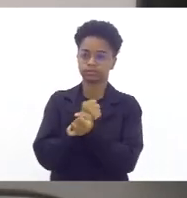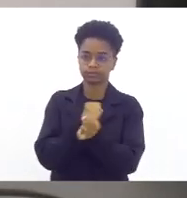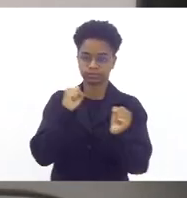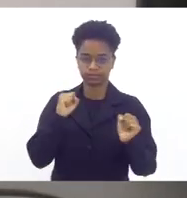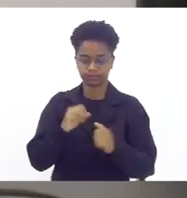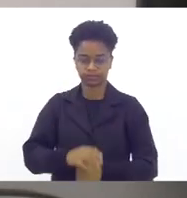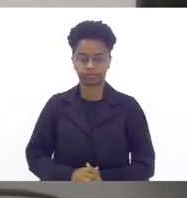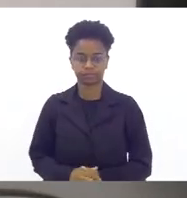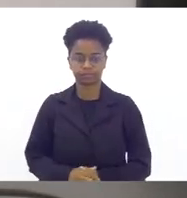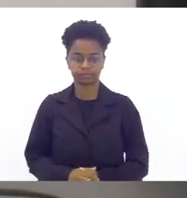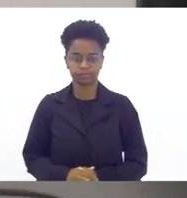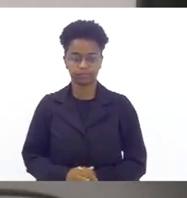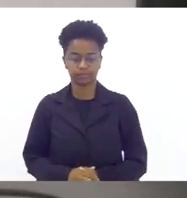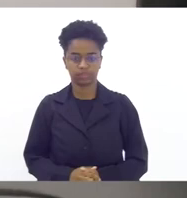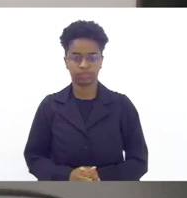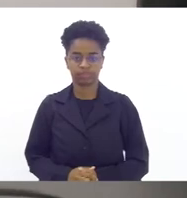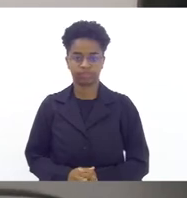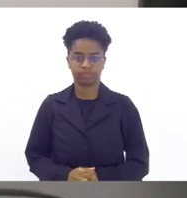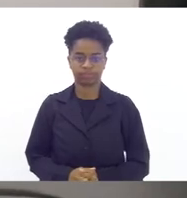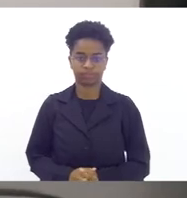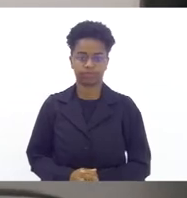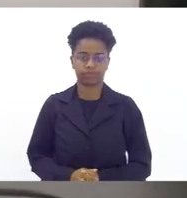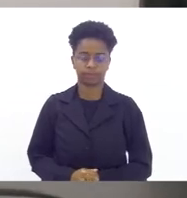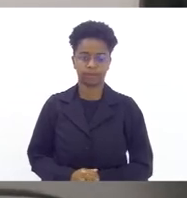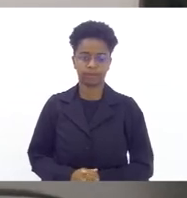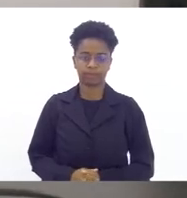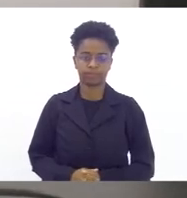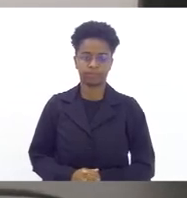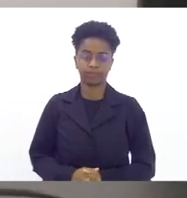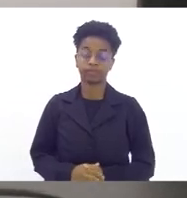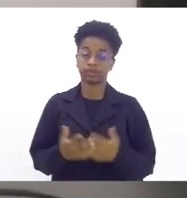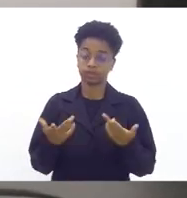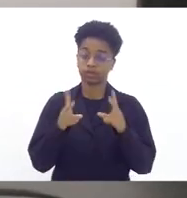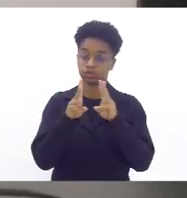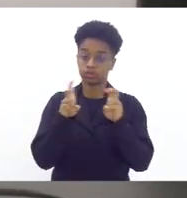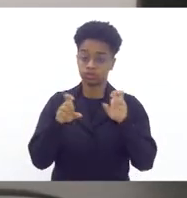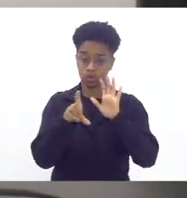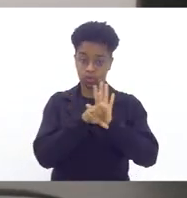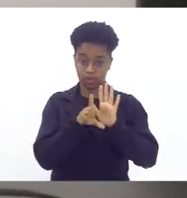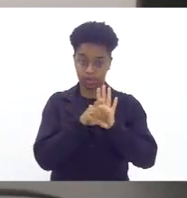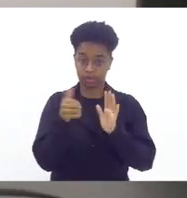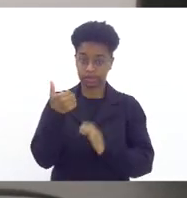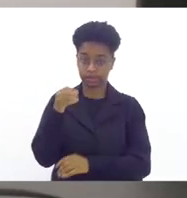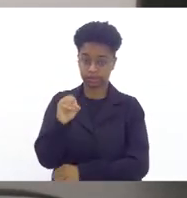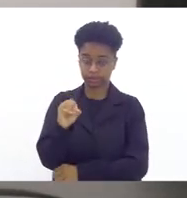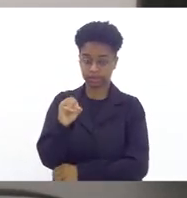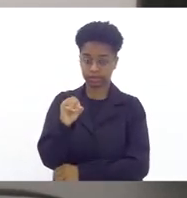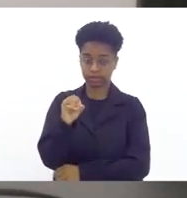e sobre essa lei, a 10